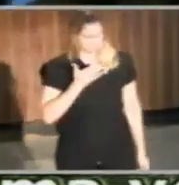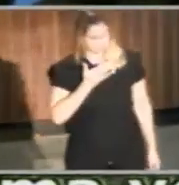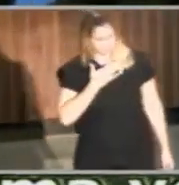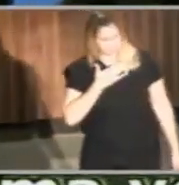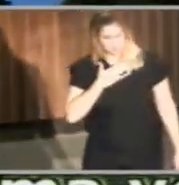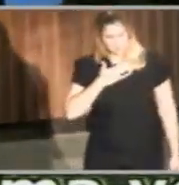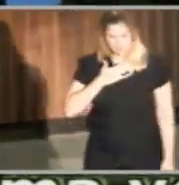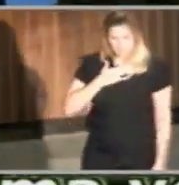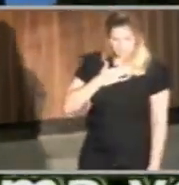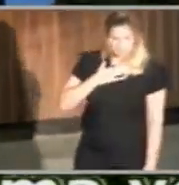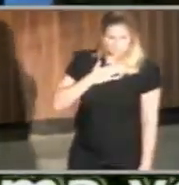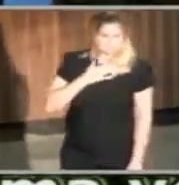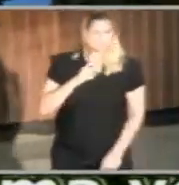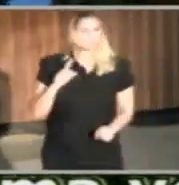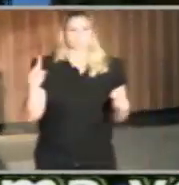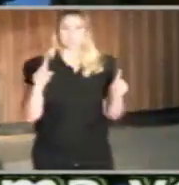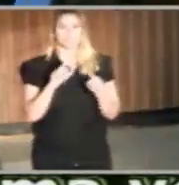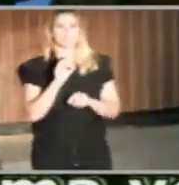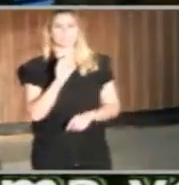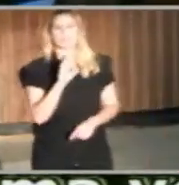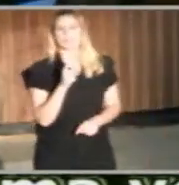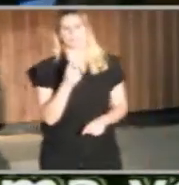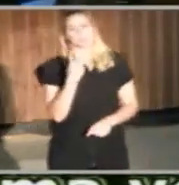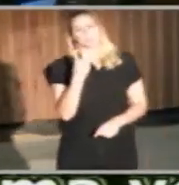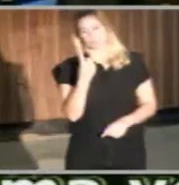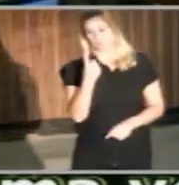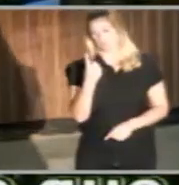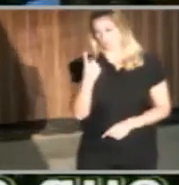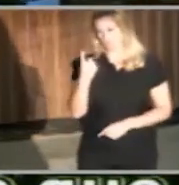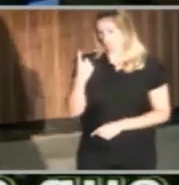chamou-me, não sou uma